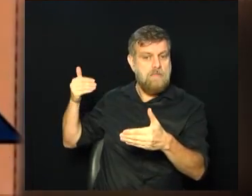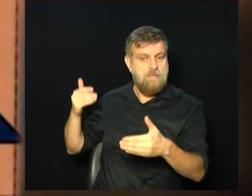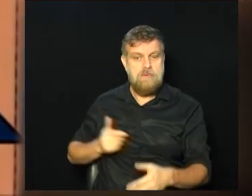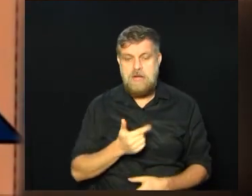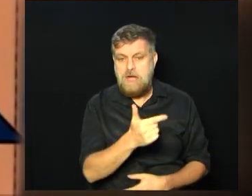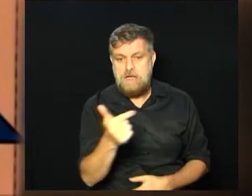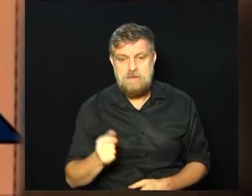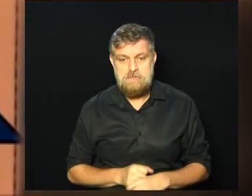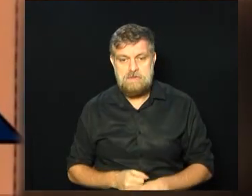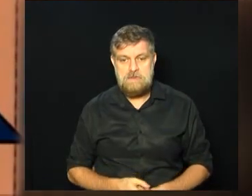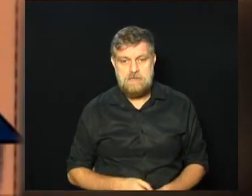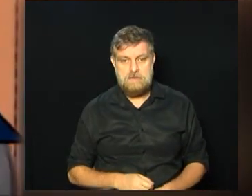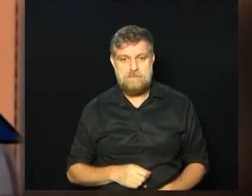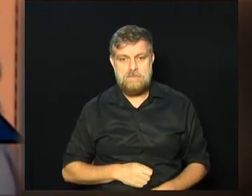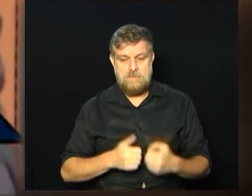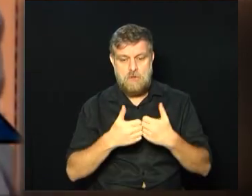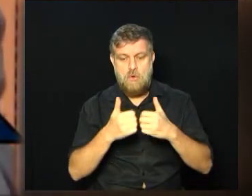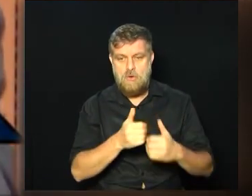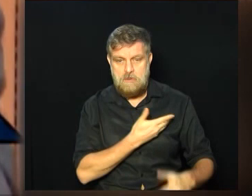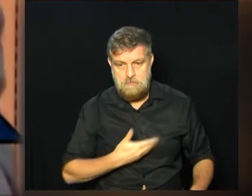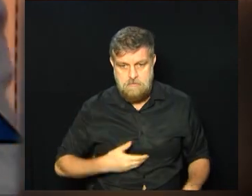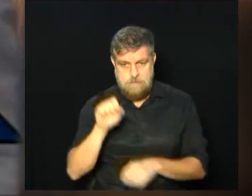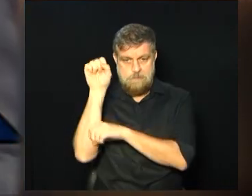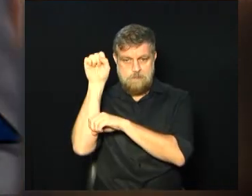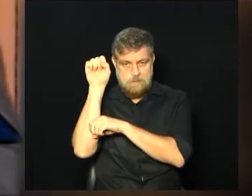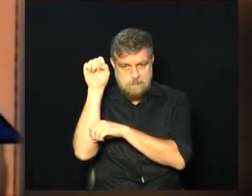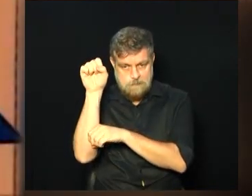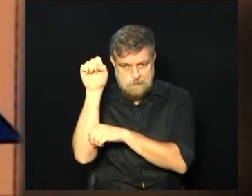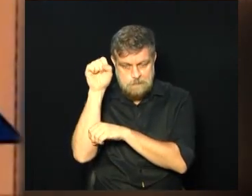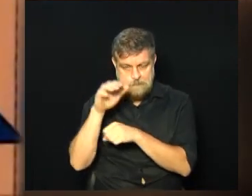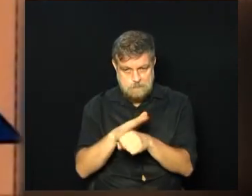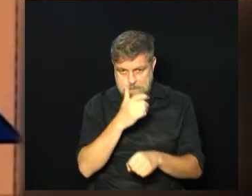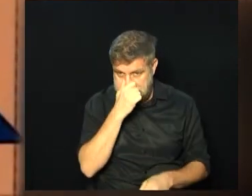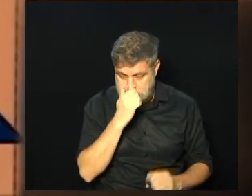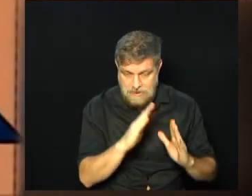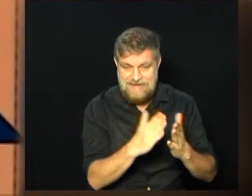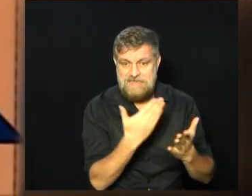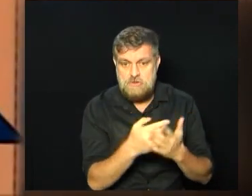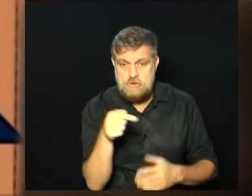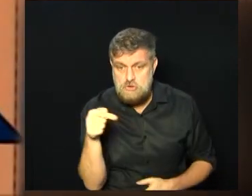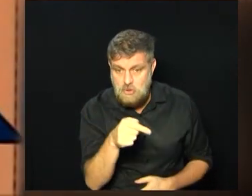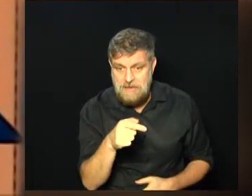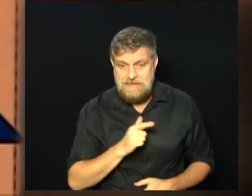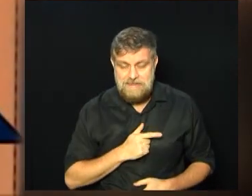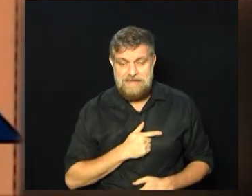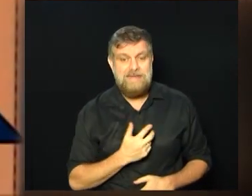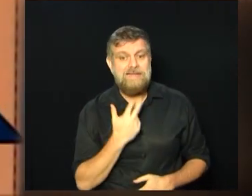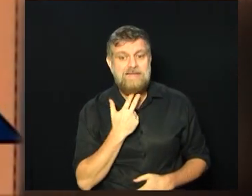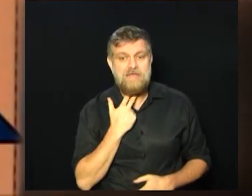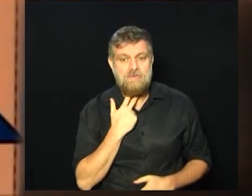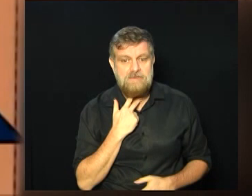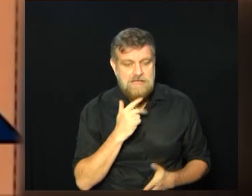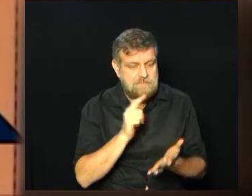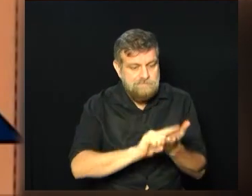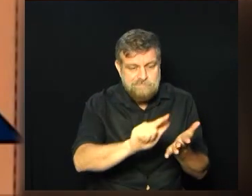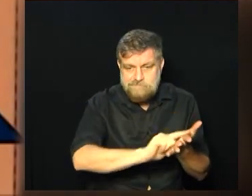ter contaminação em ônibus lotados, em escolas que estão sem condições